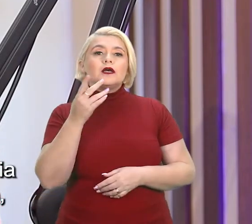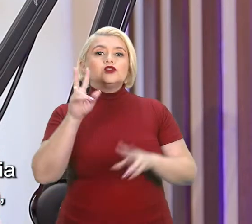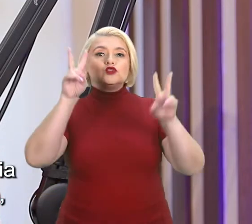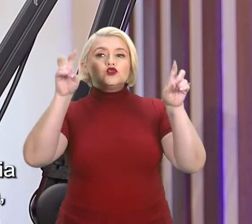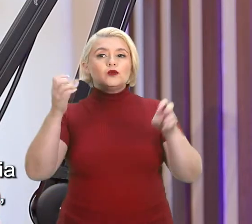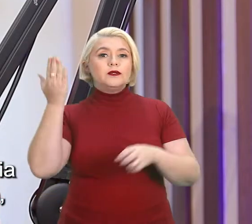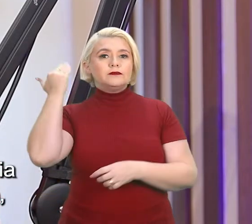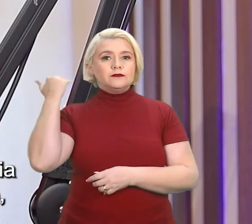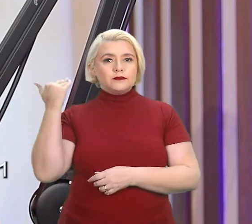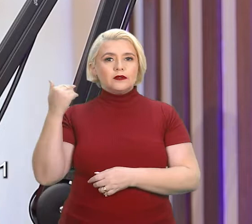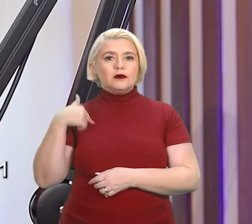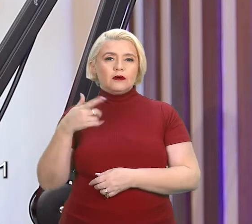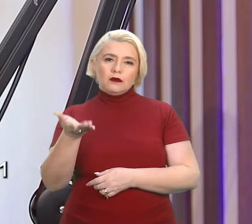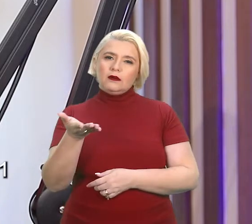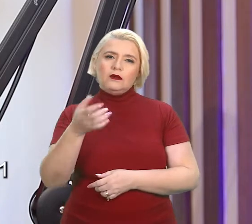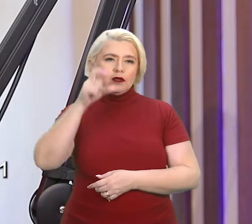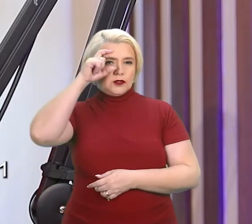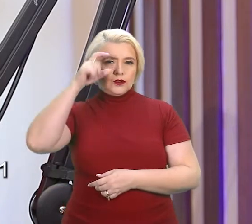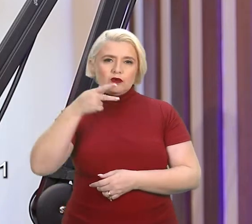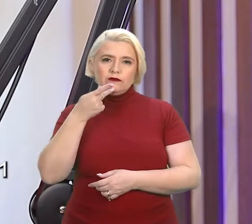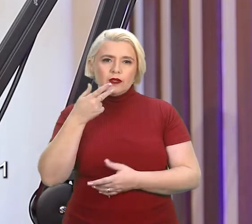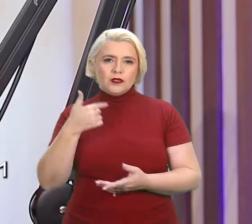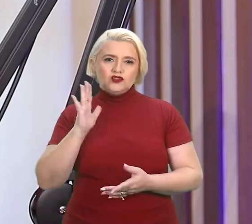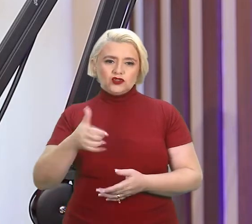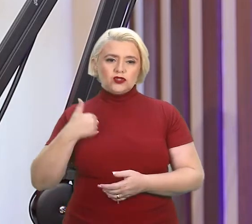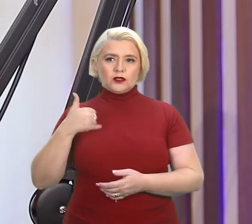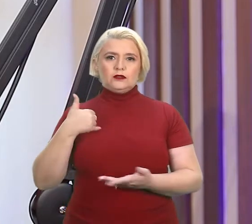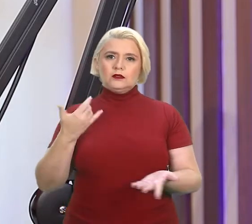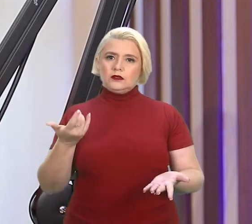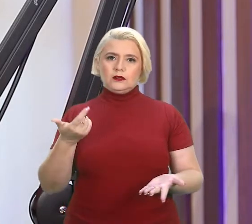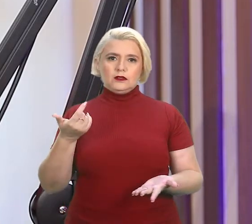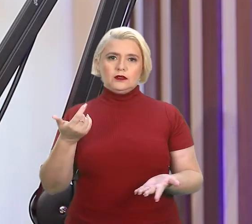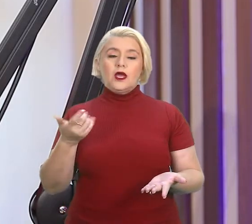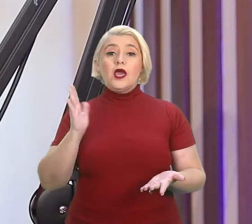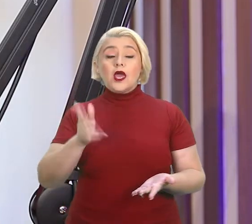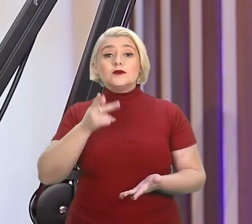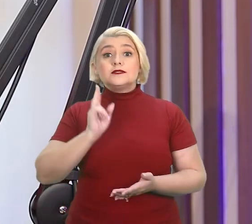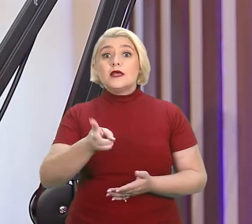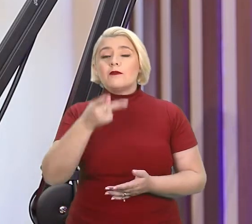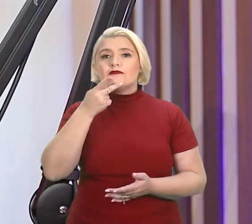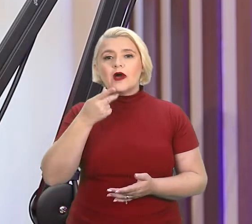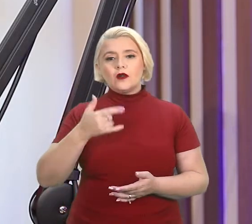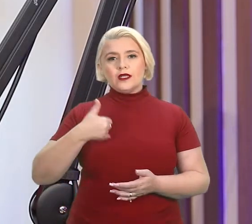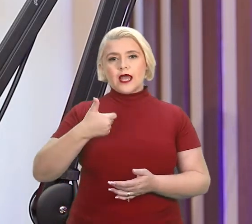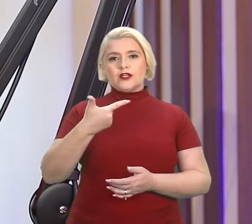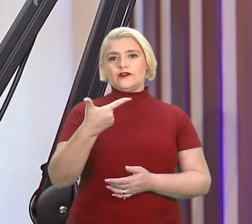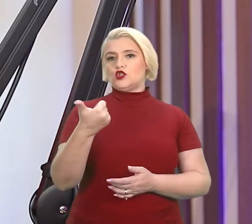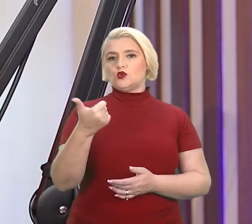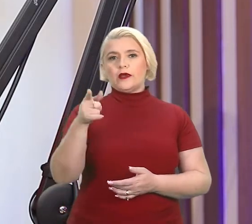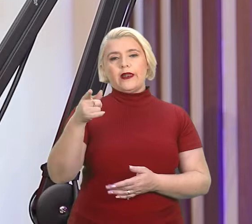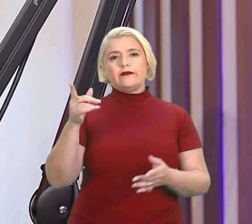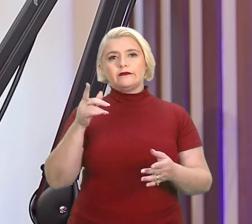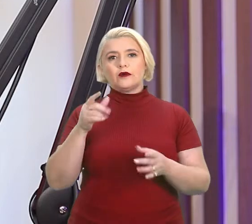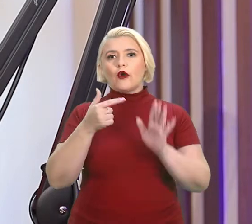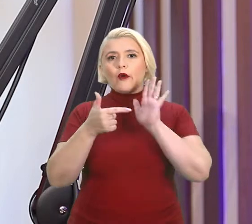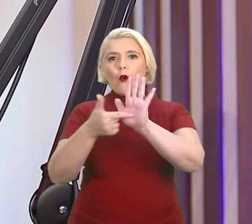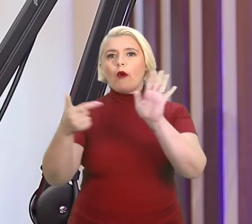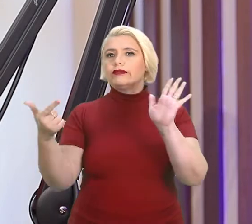aqui, gente. Com algumas décadas. Eu falo que eu tenho 21, ele tá me entregando aqui. Então, eu nasci aqui em